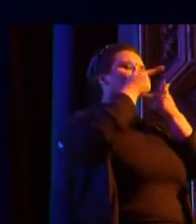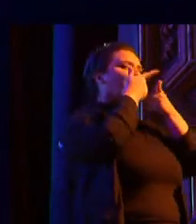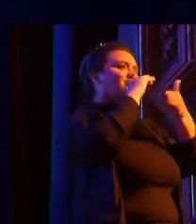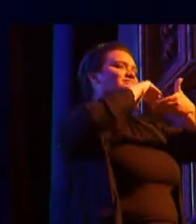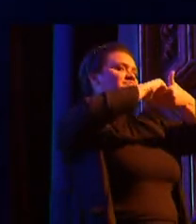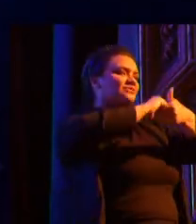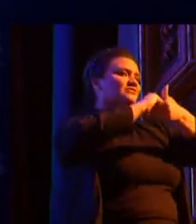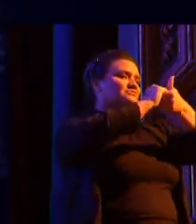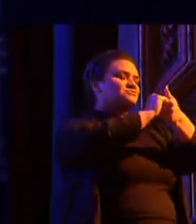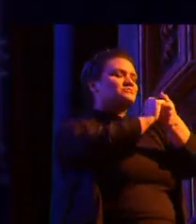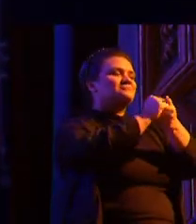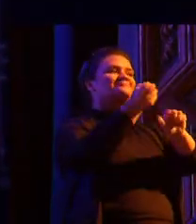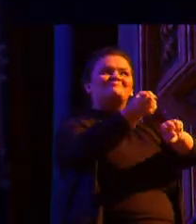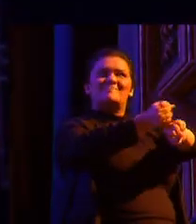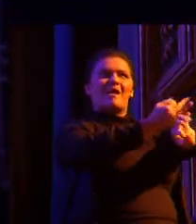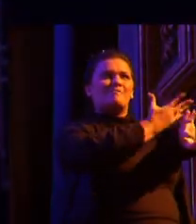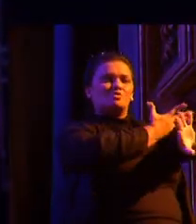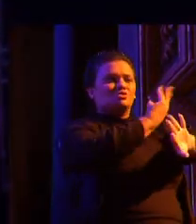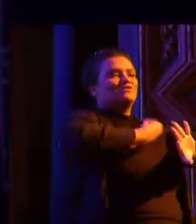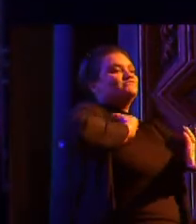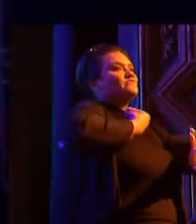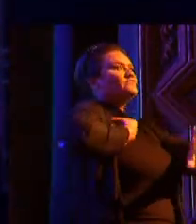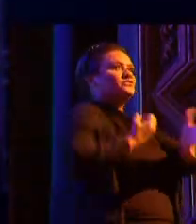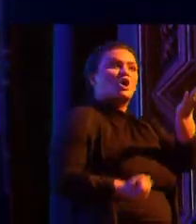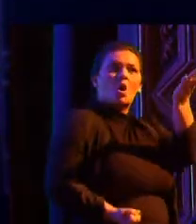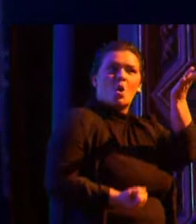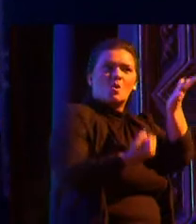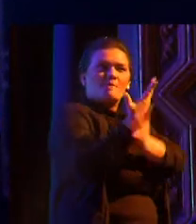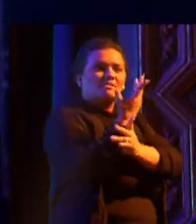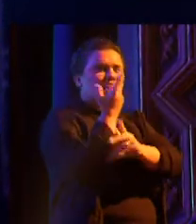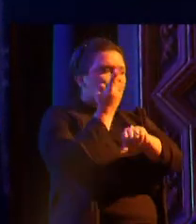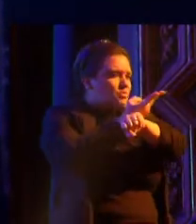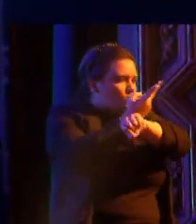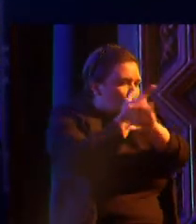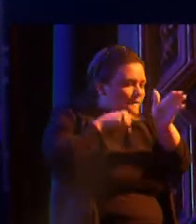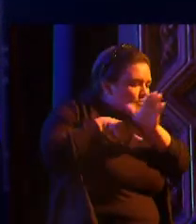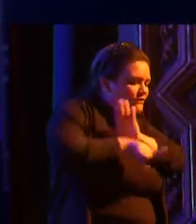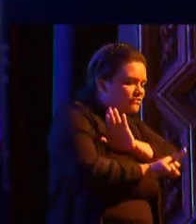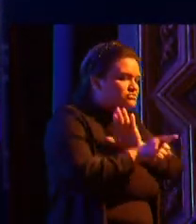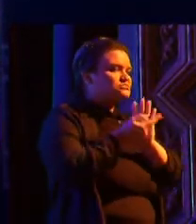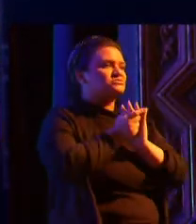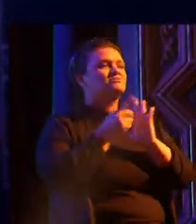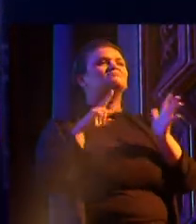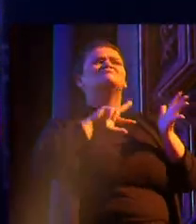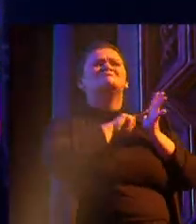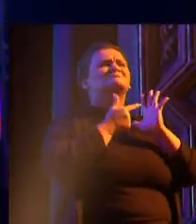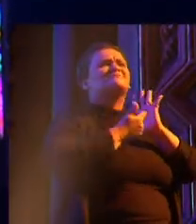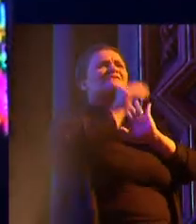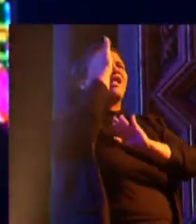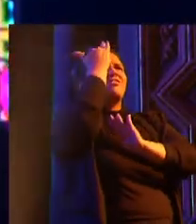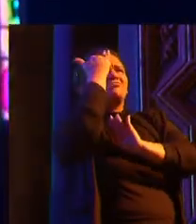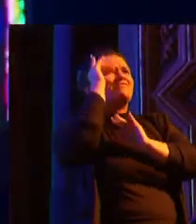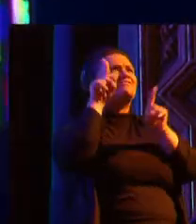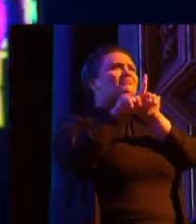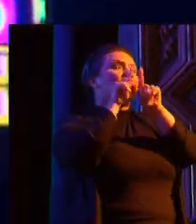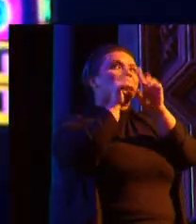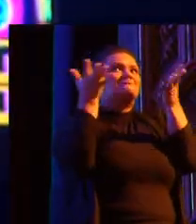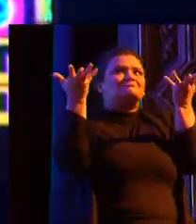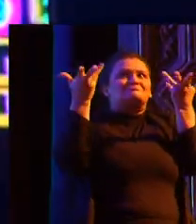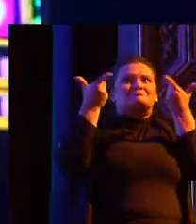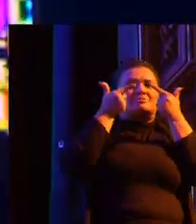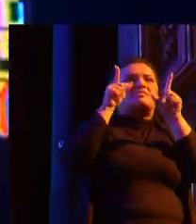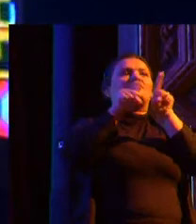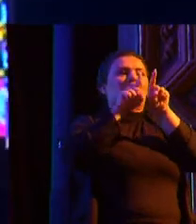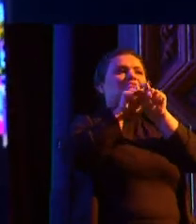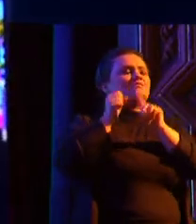saudações, emoções e vida. Surge em uma busca profunda, no sentido de entender, contemplar e compartilhar